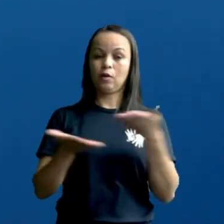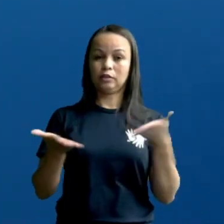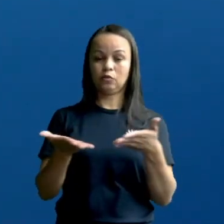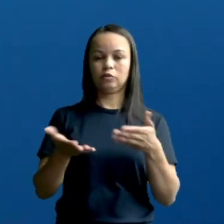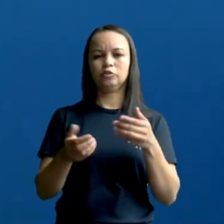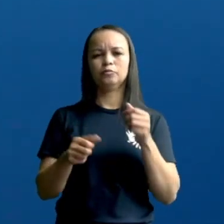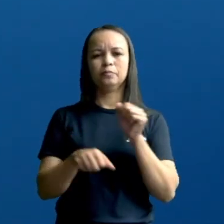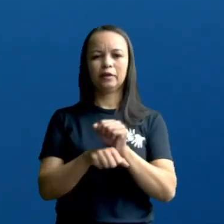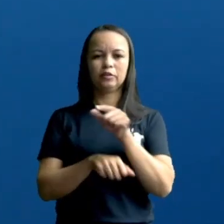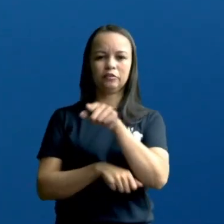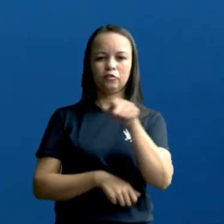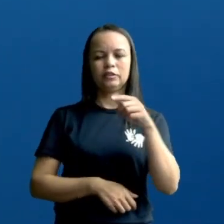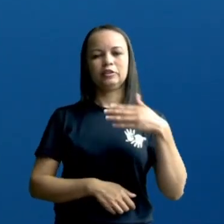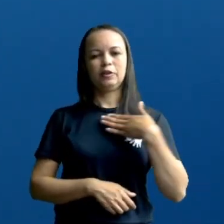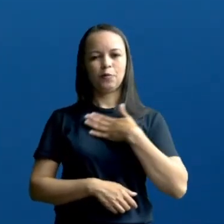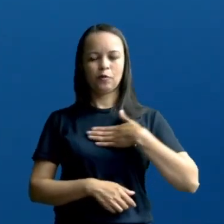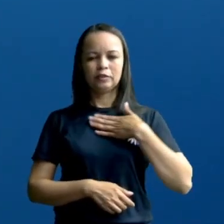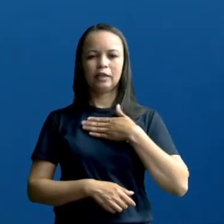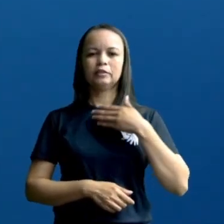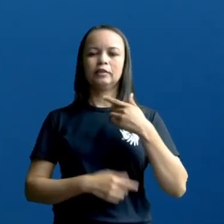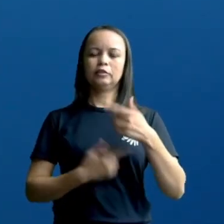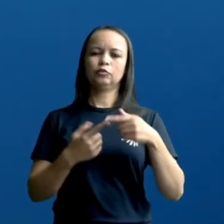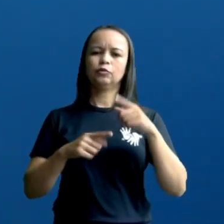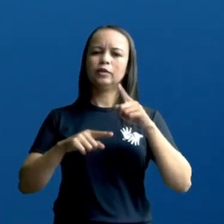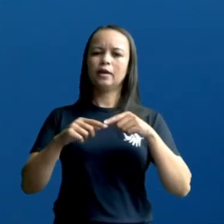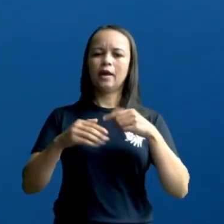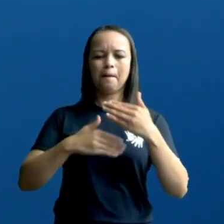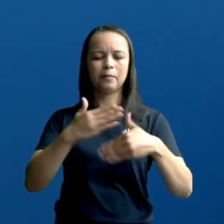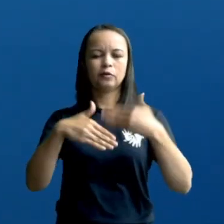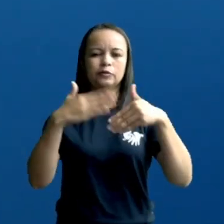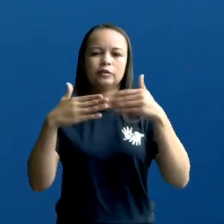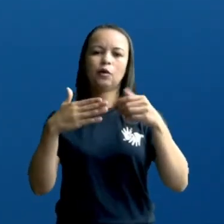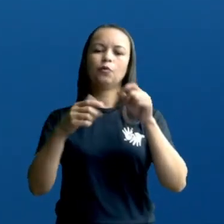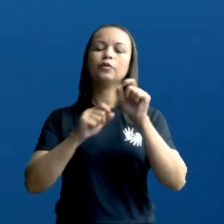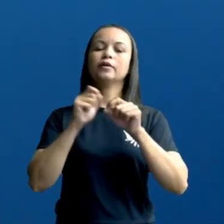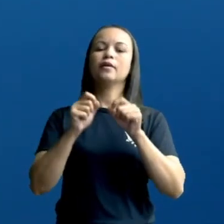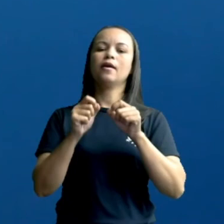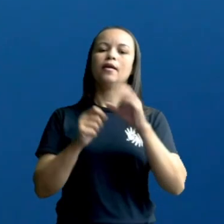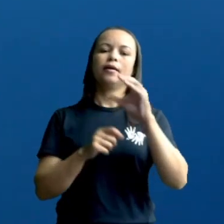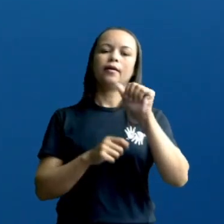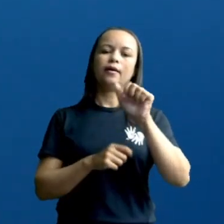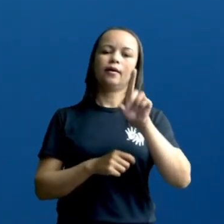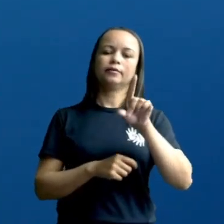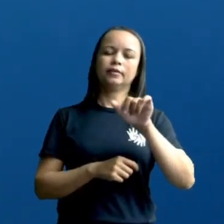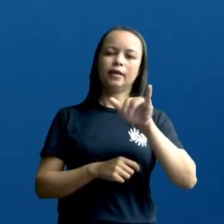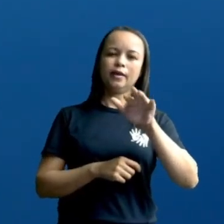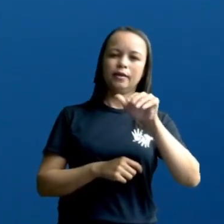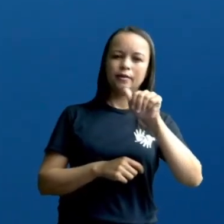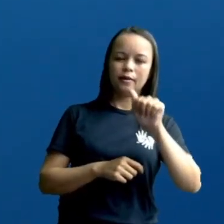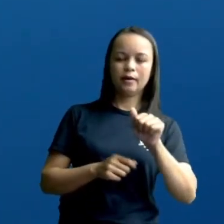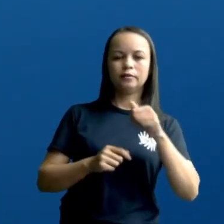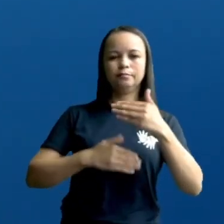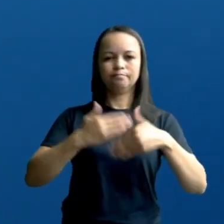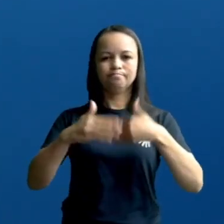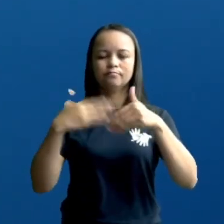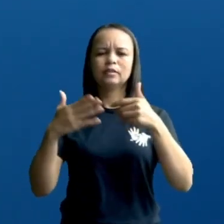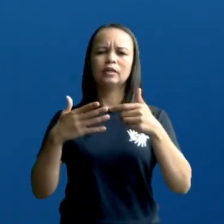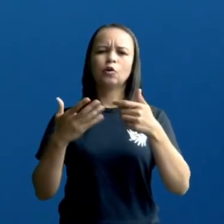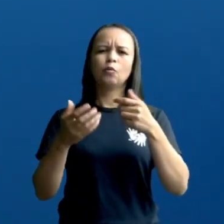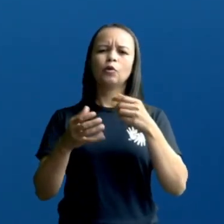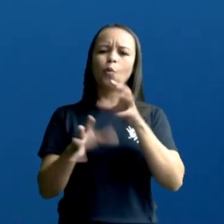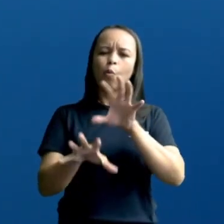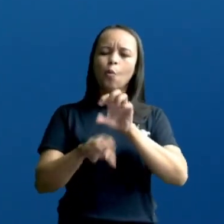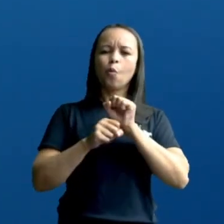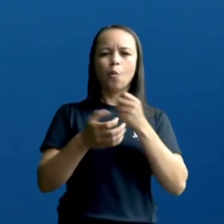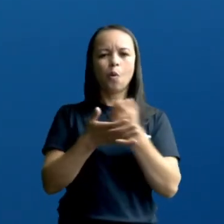tenham gostado. A gente viu sobre o que é produção, sobre a cadeia de produção, sobre o consumo, a consciência